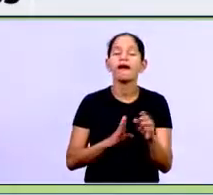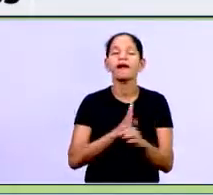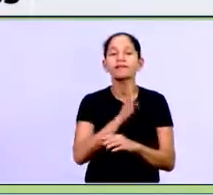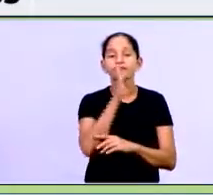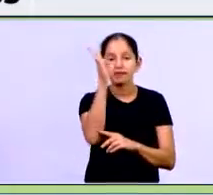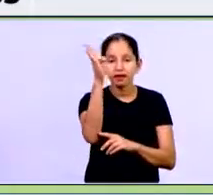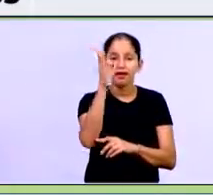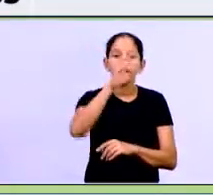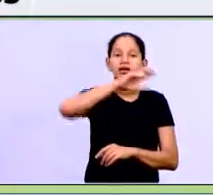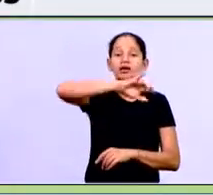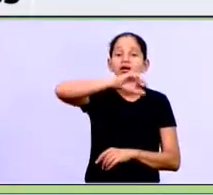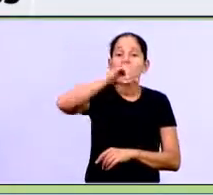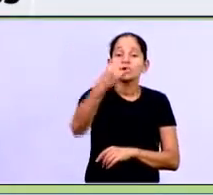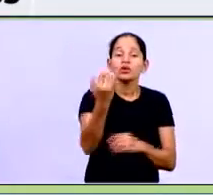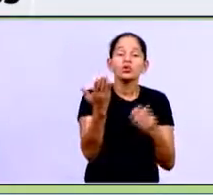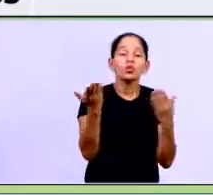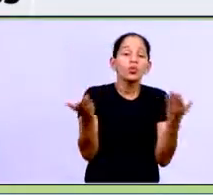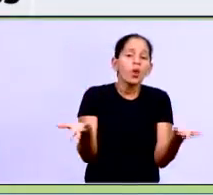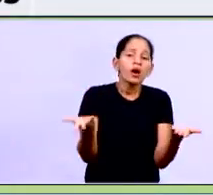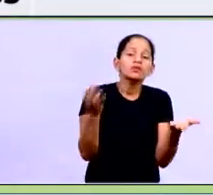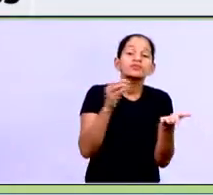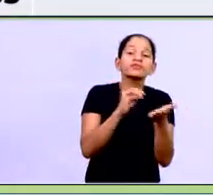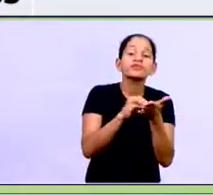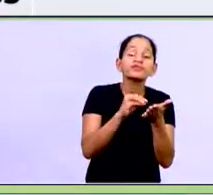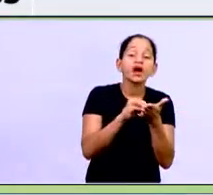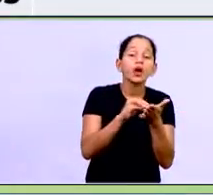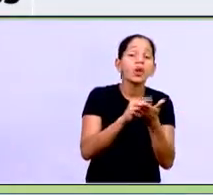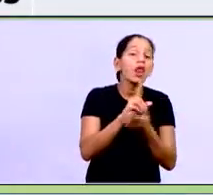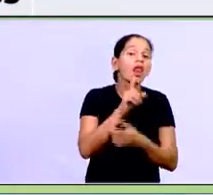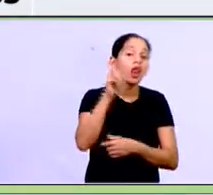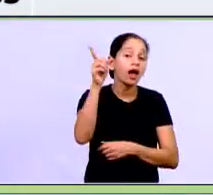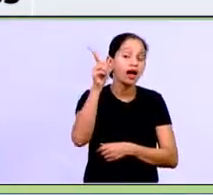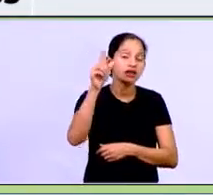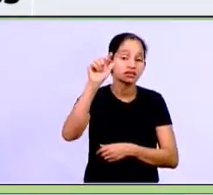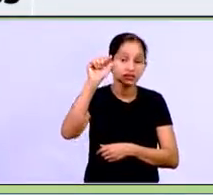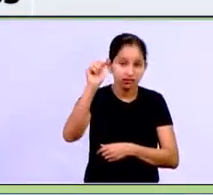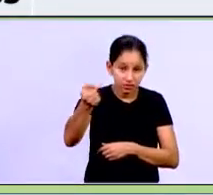juros. Juros em cima do que eu devo. Quanto que eu devo?